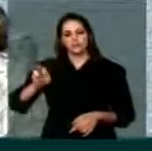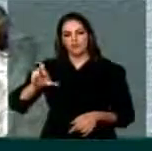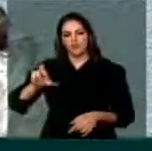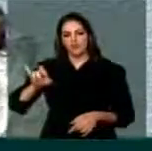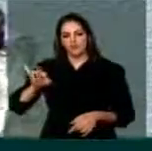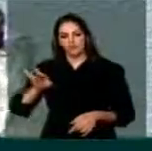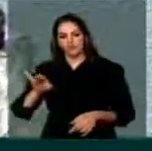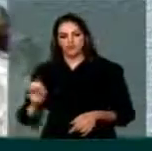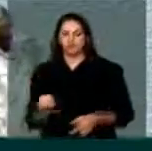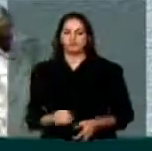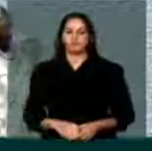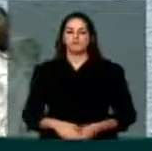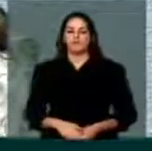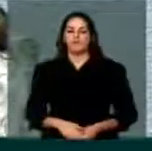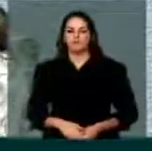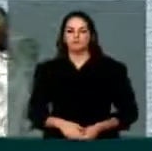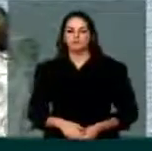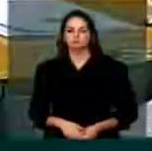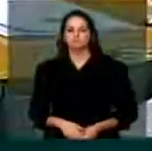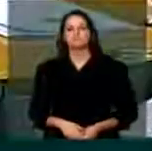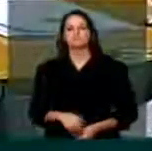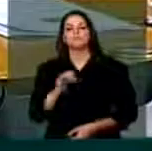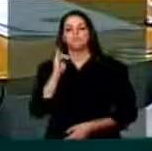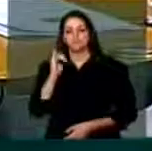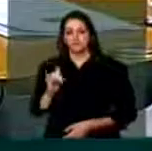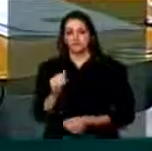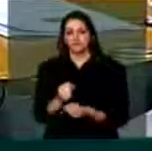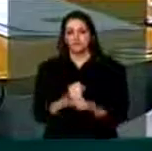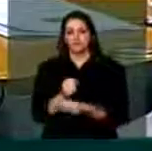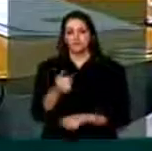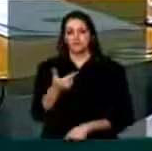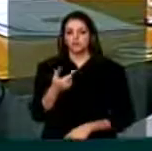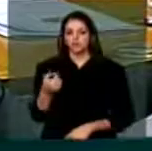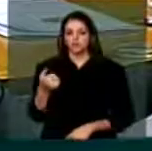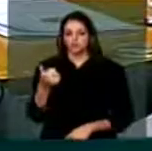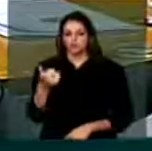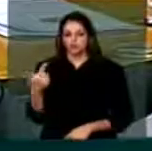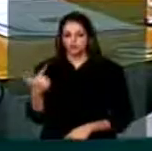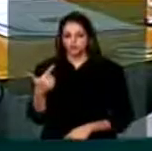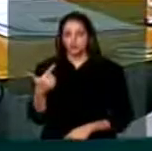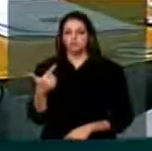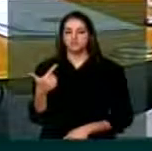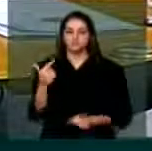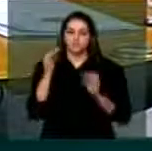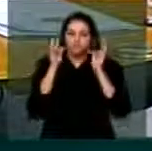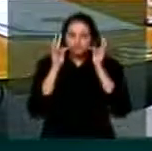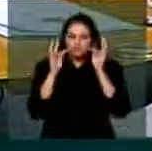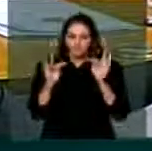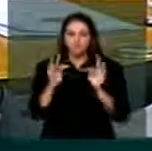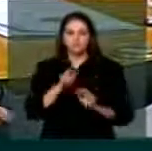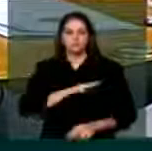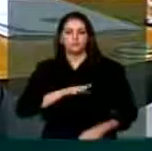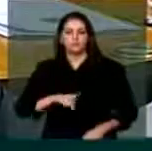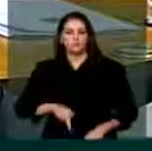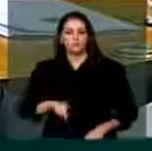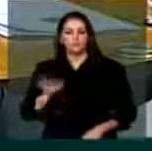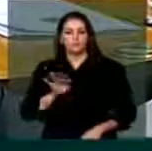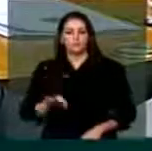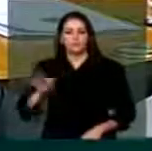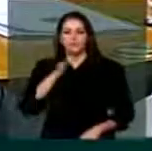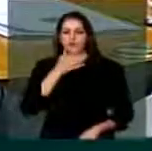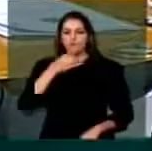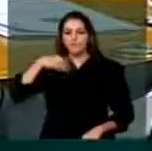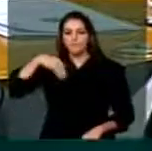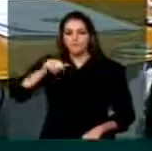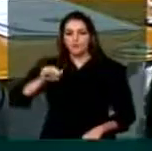da publicação da revista Veja. Gostaria de lembrar, senhora, que em 2012, durante depoimento ao Ministério Público Federal, o